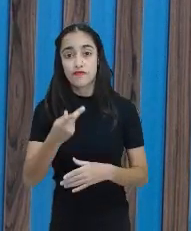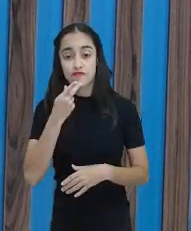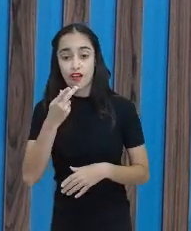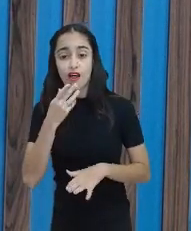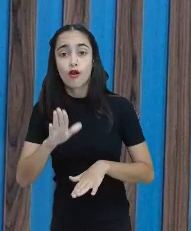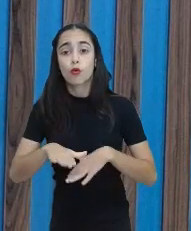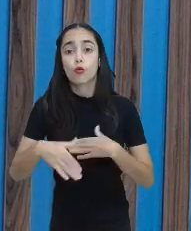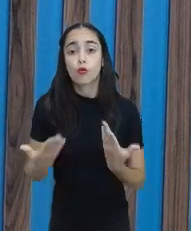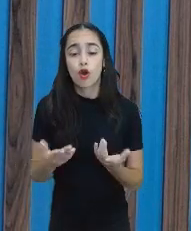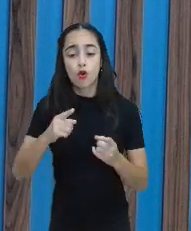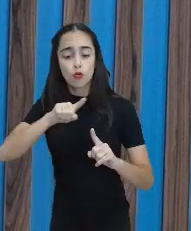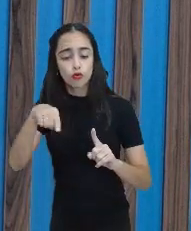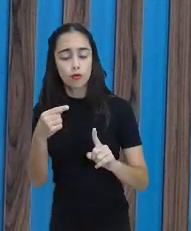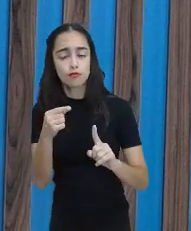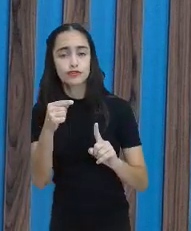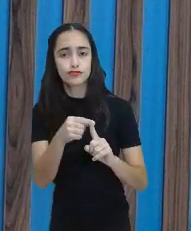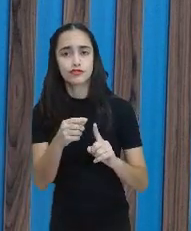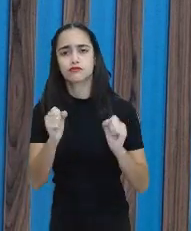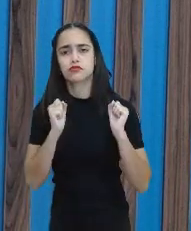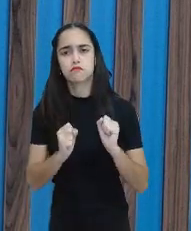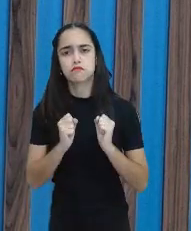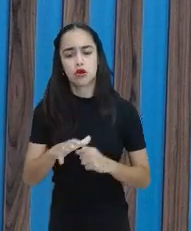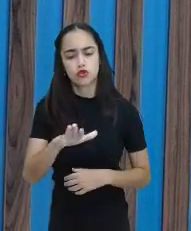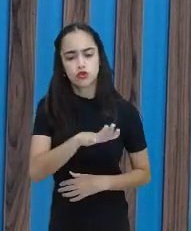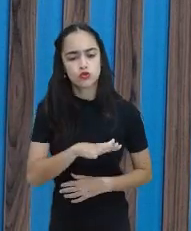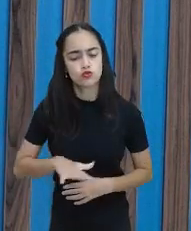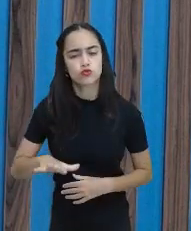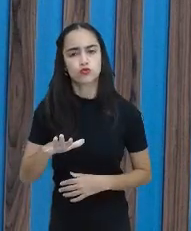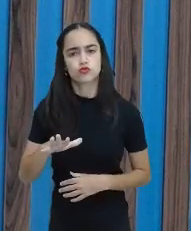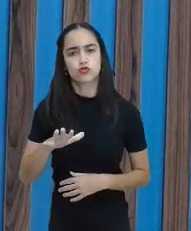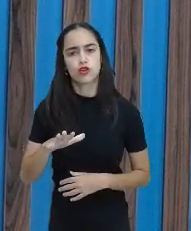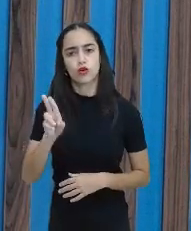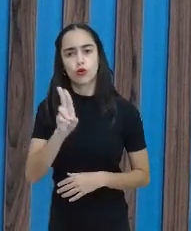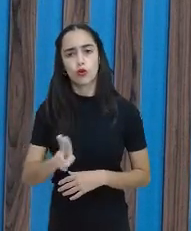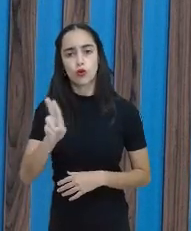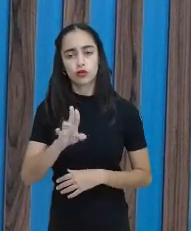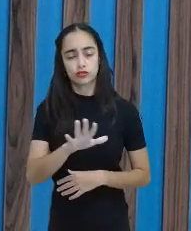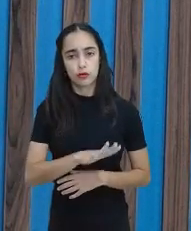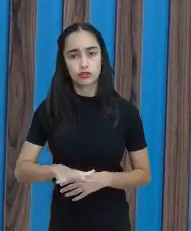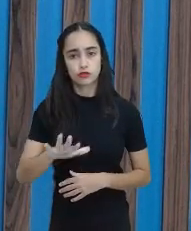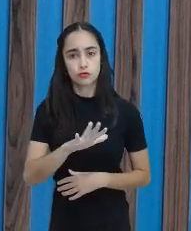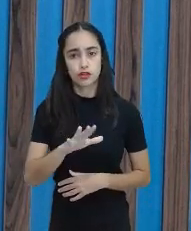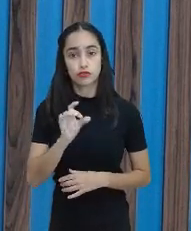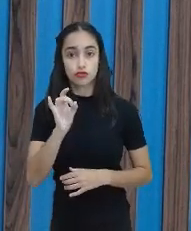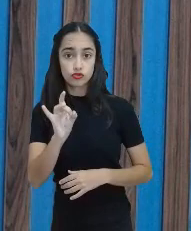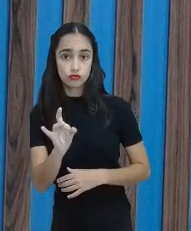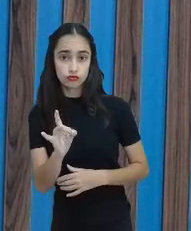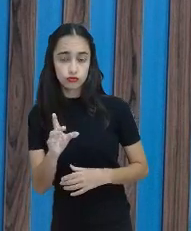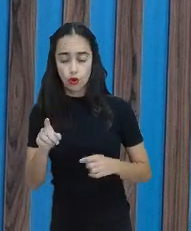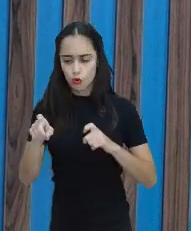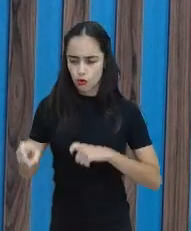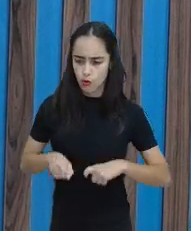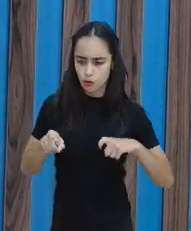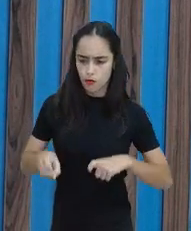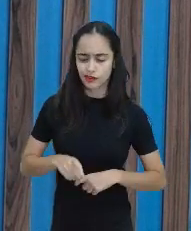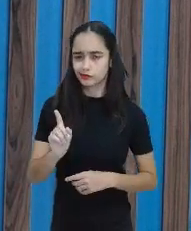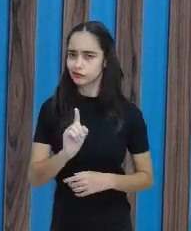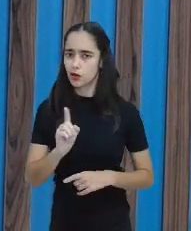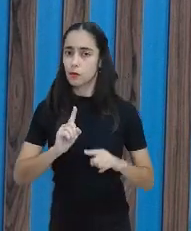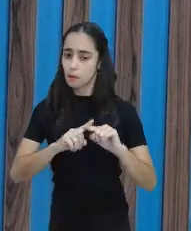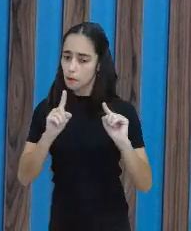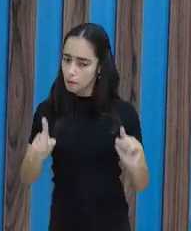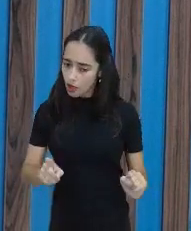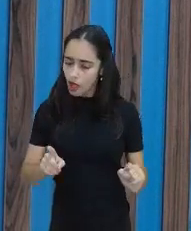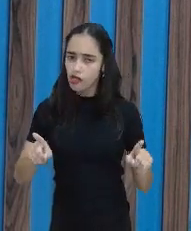gente possa usar aquele espaço. Não só ele urbano, como também o rural, né? Qual é a função